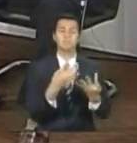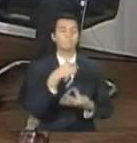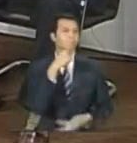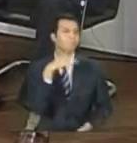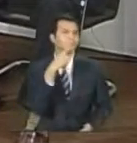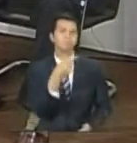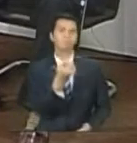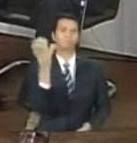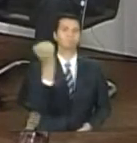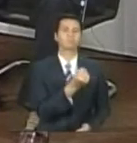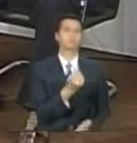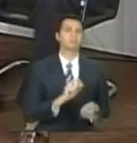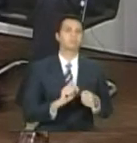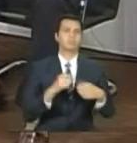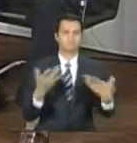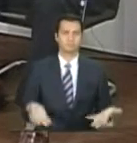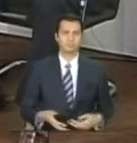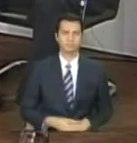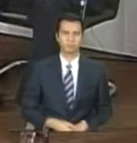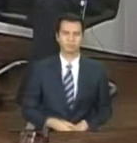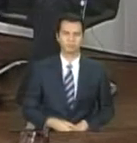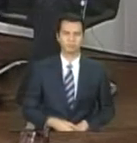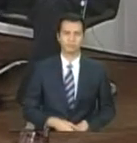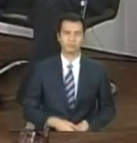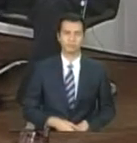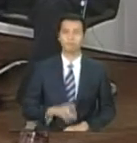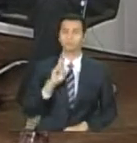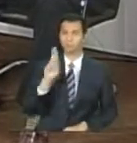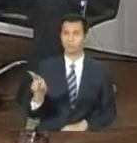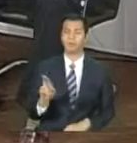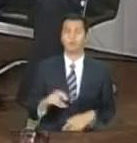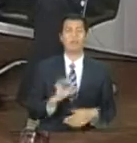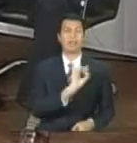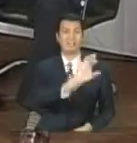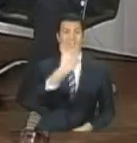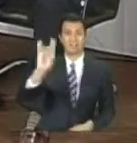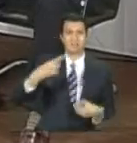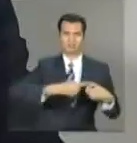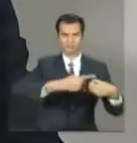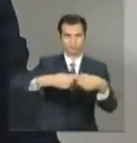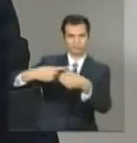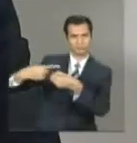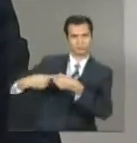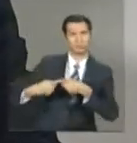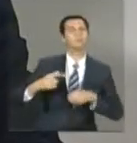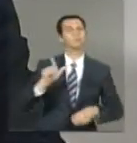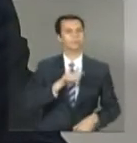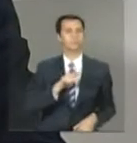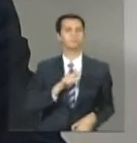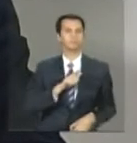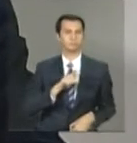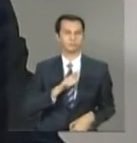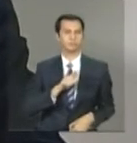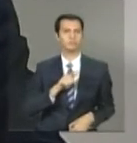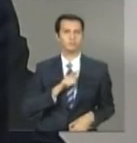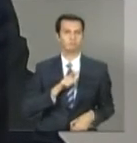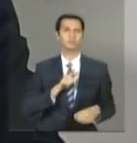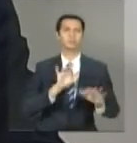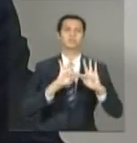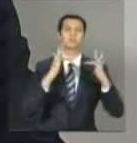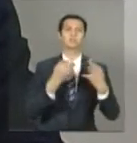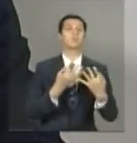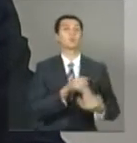que não recebem o benefício? Cada município tem uma quantidade de família que está relacionada à estimativa de pobreza do